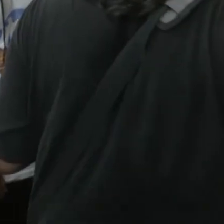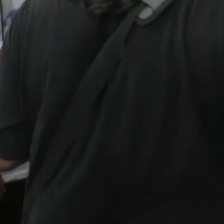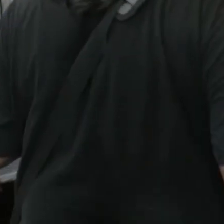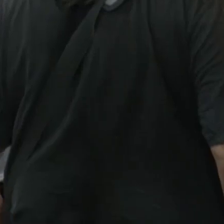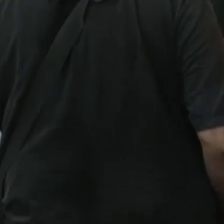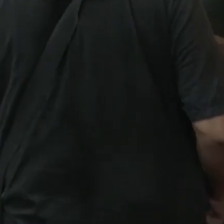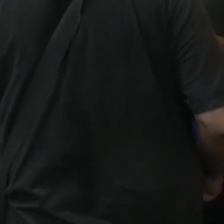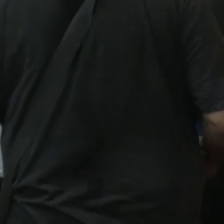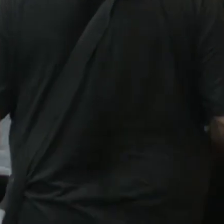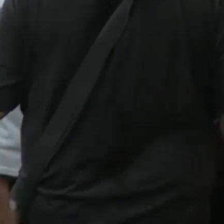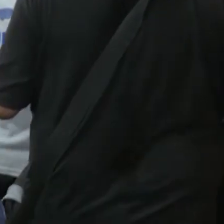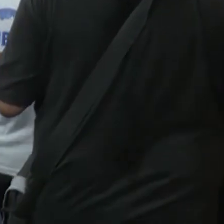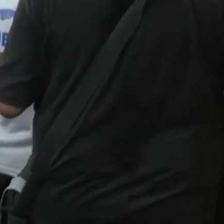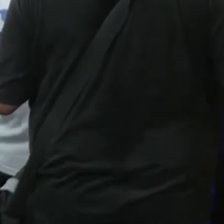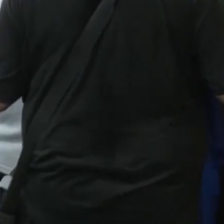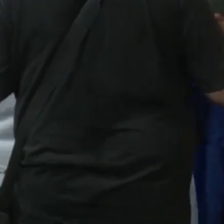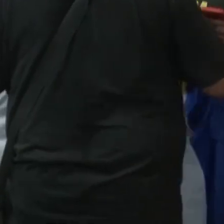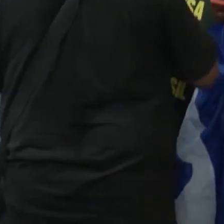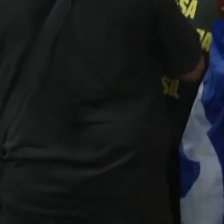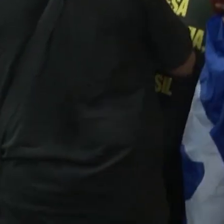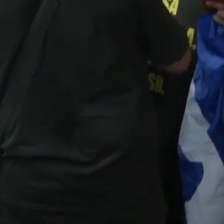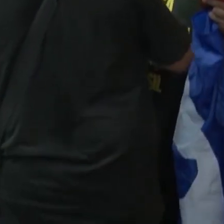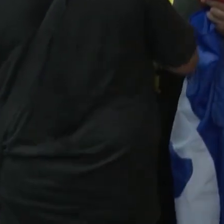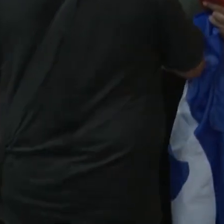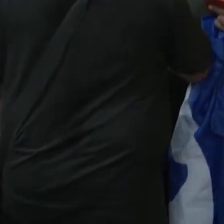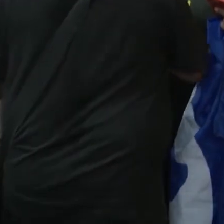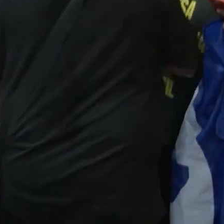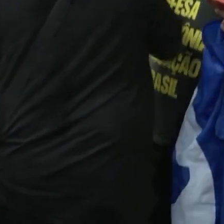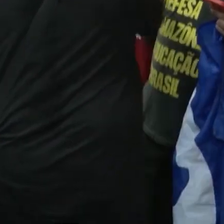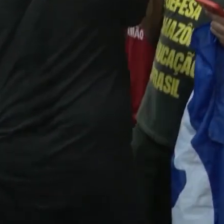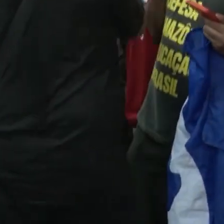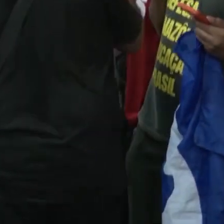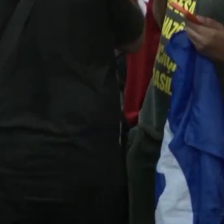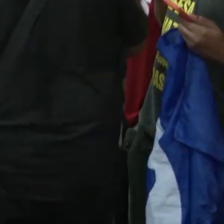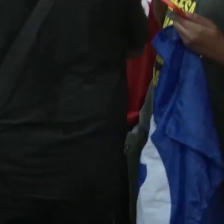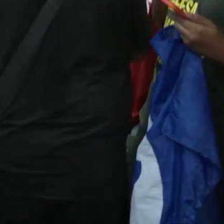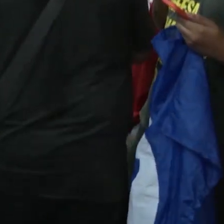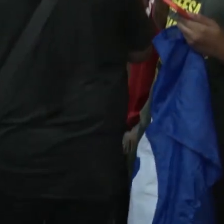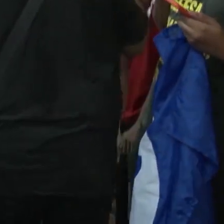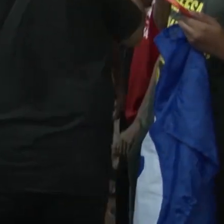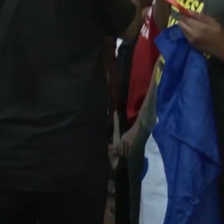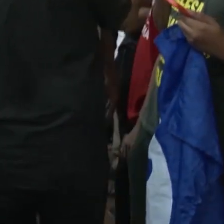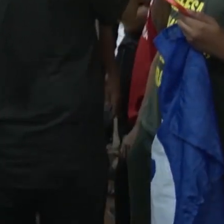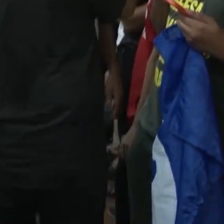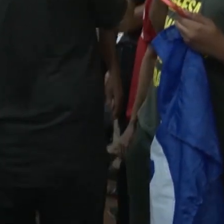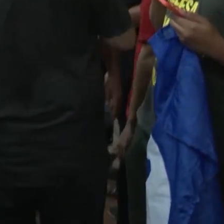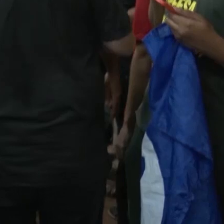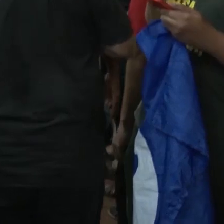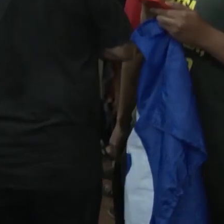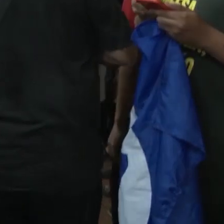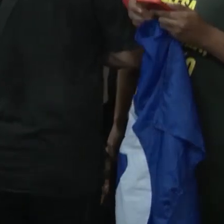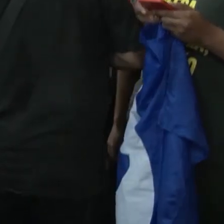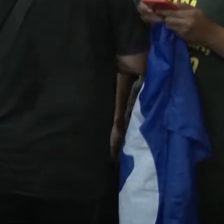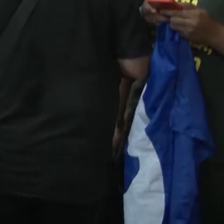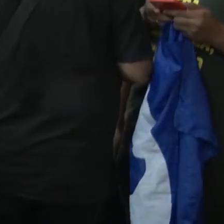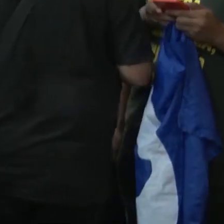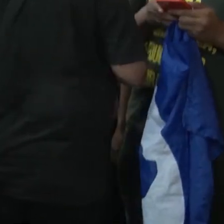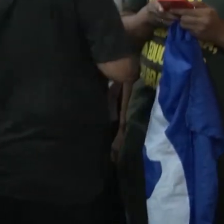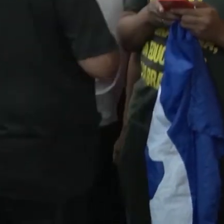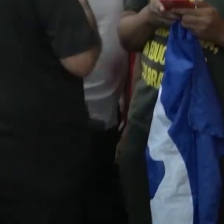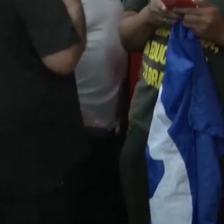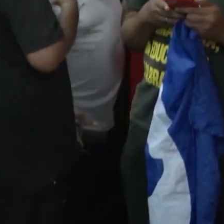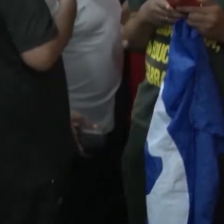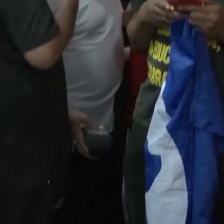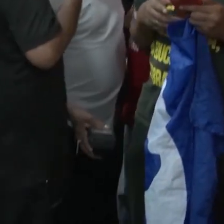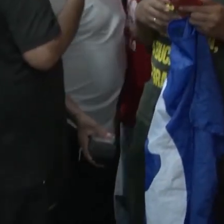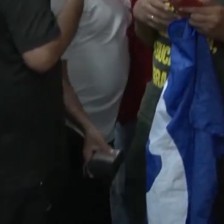também que vivem remediadas no sufoco do seu orçamento, possibilitando que os estudantes possam assistir suas aulas, na nossa concepção